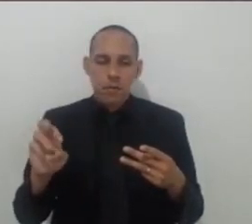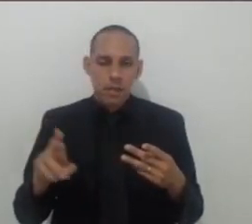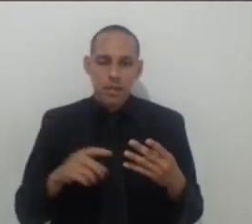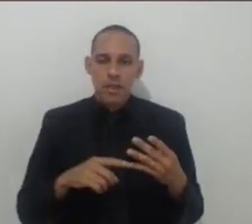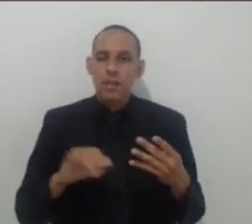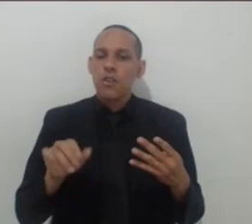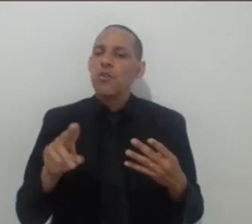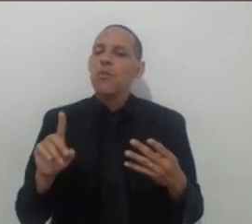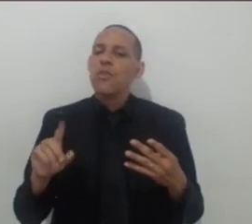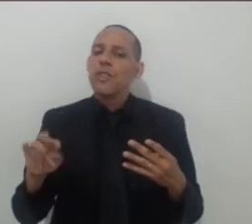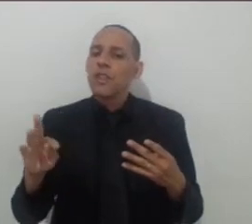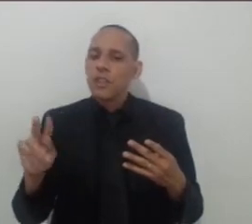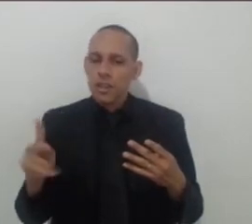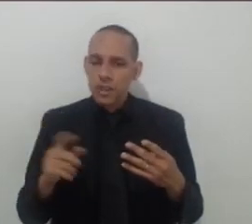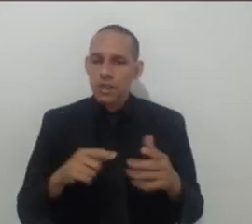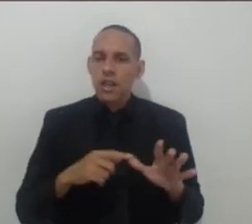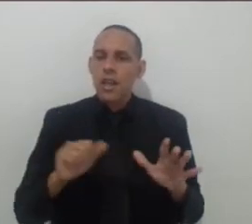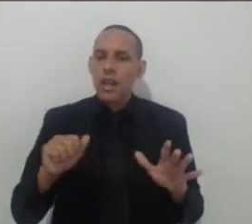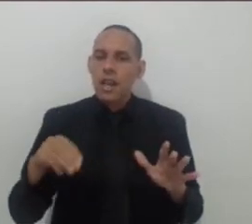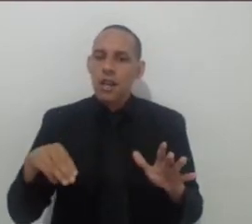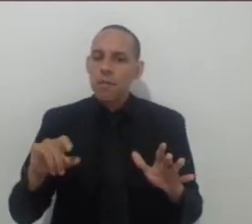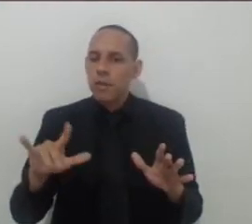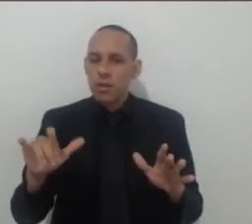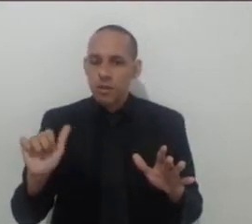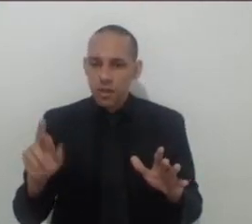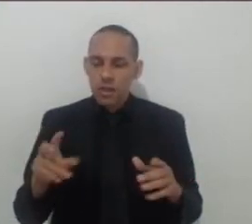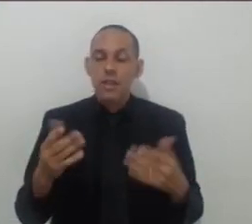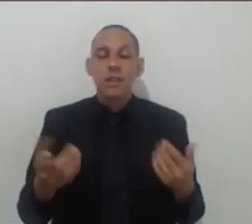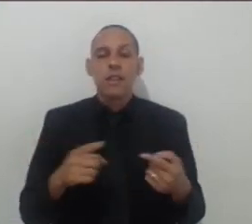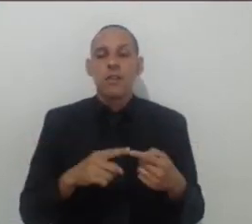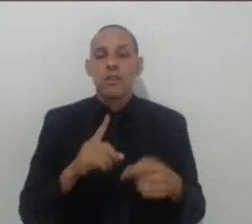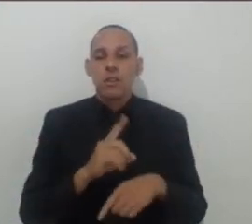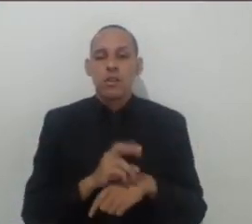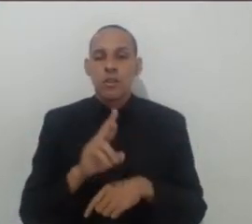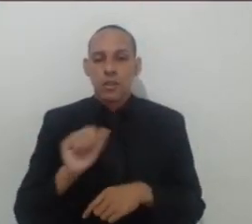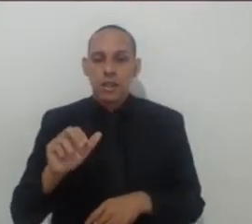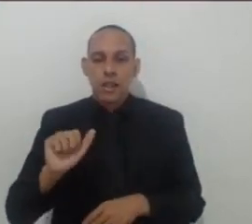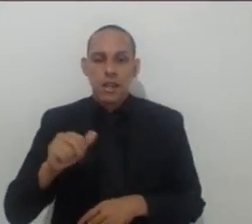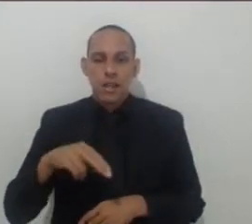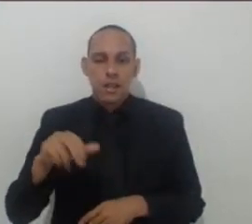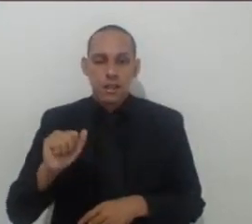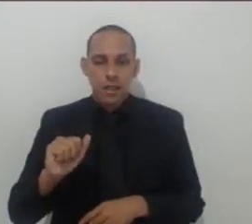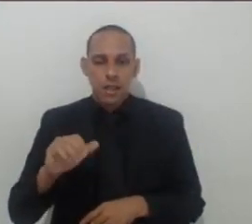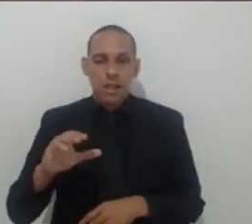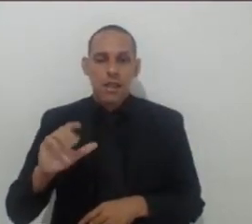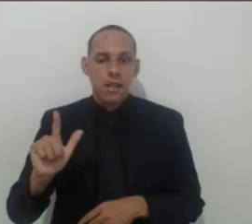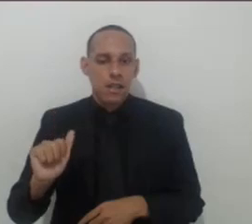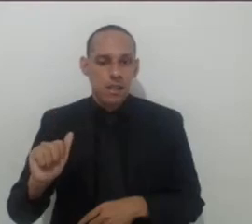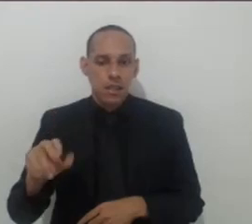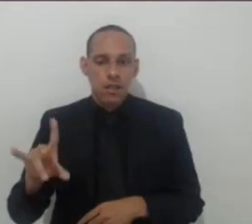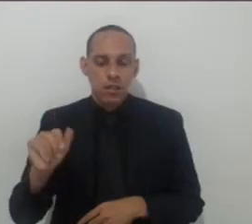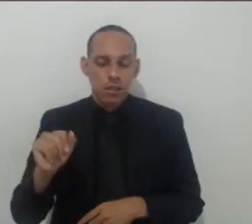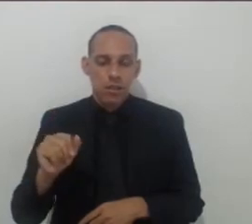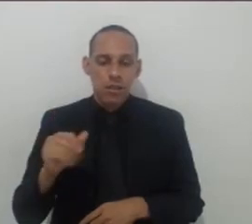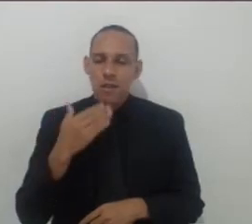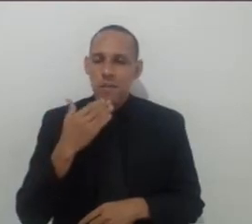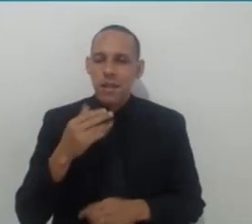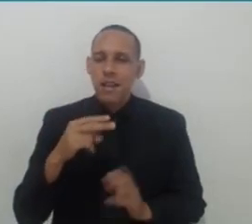Então, acrescento a doutora Ana Cláudia, acompanhando a divergência, pediu vista do desembargador Cláudio